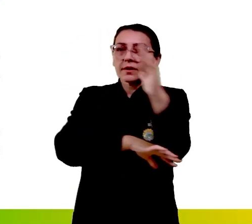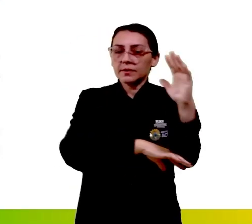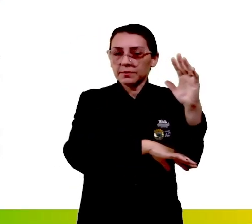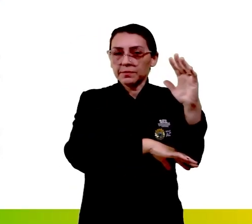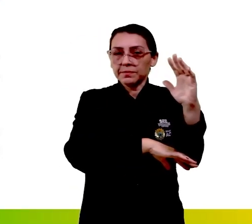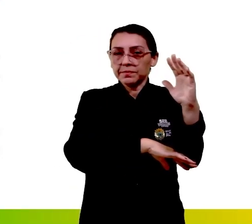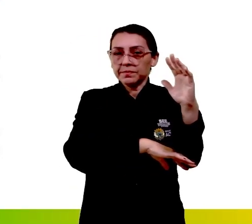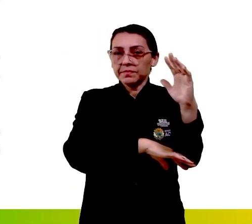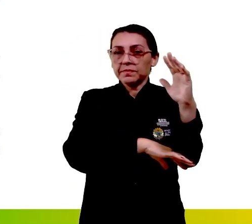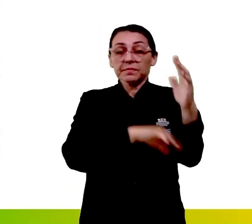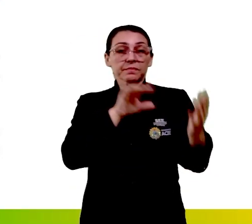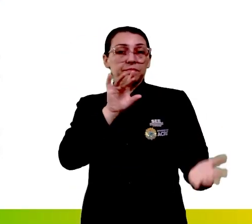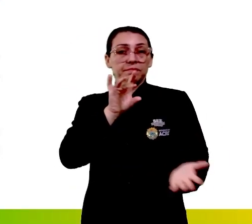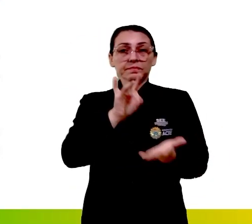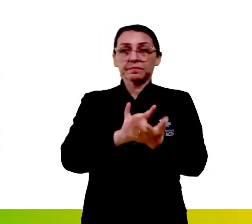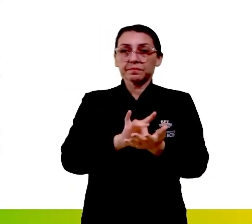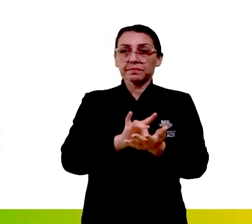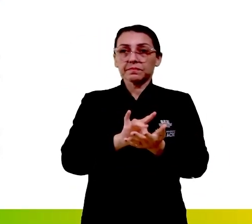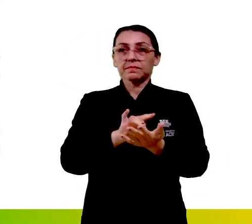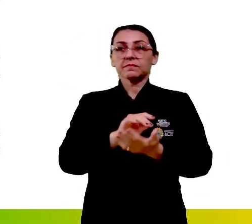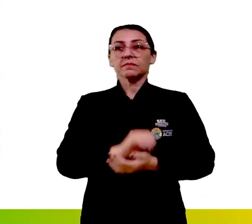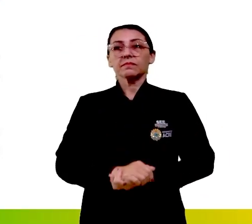seja, da realidade.